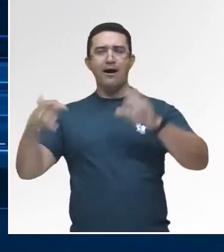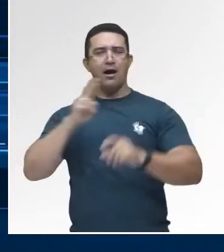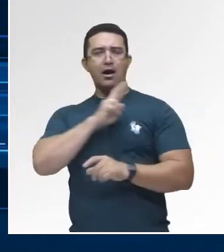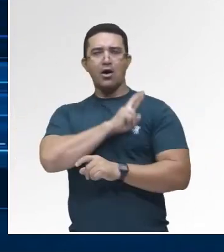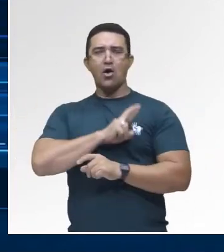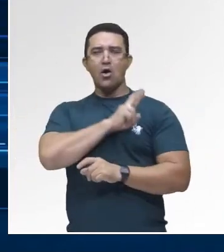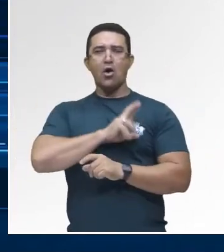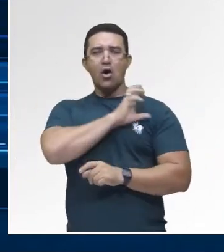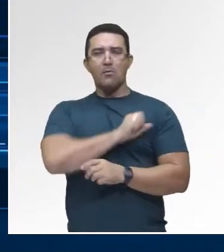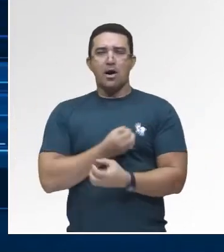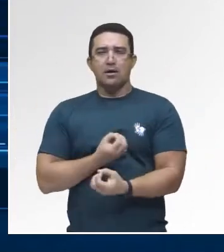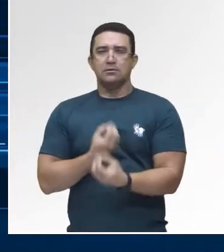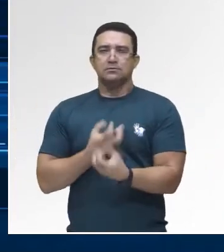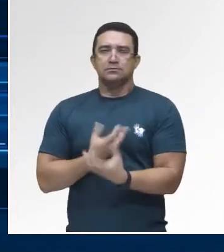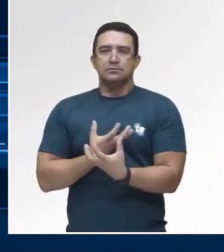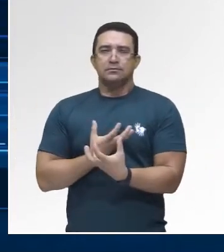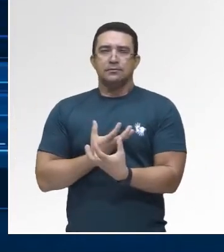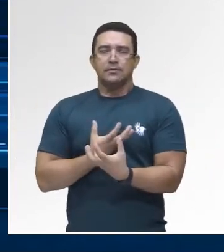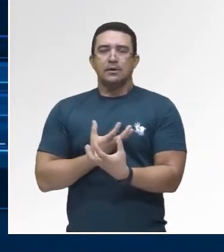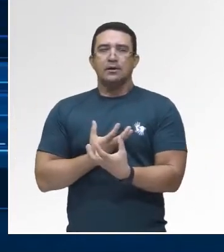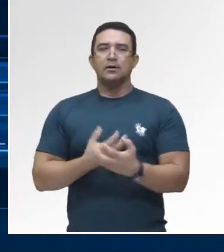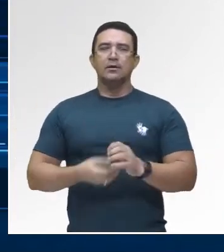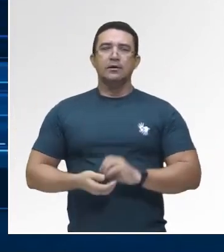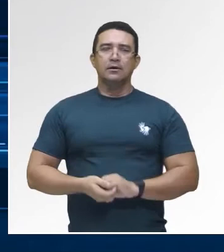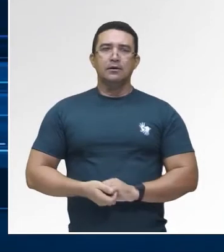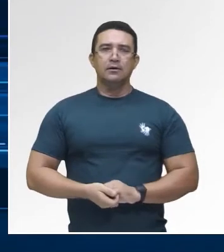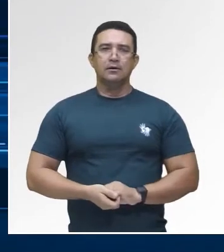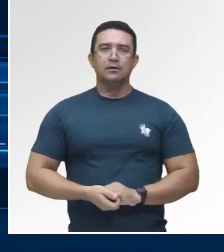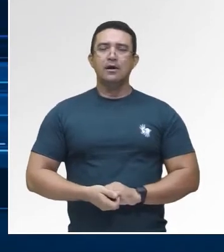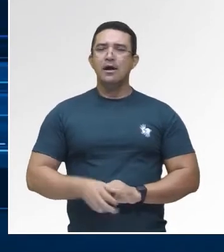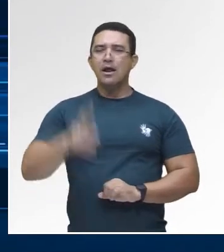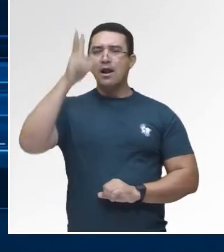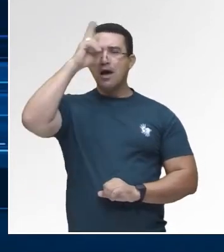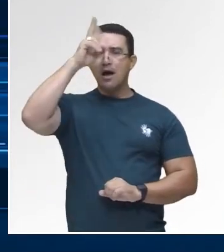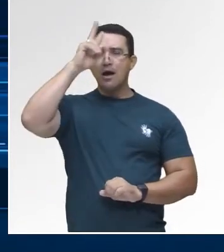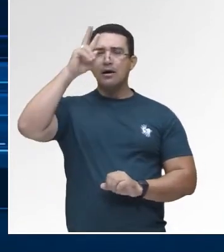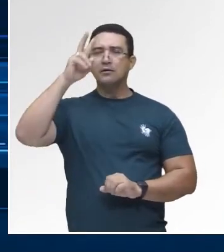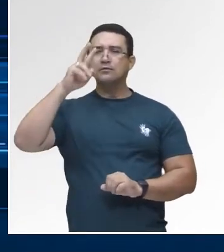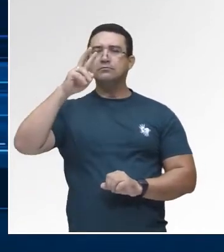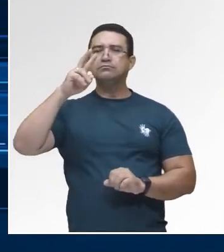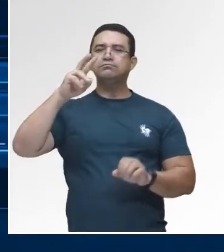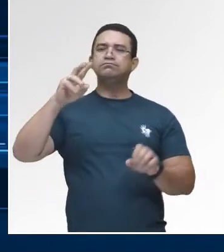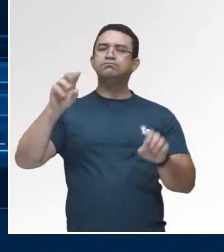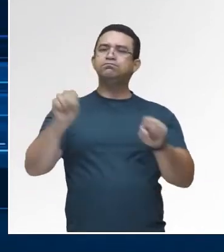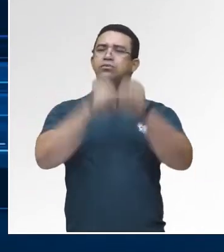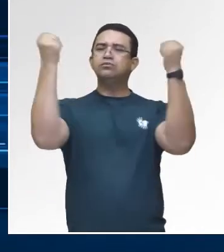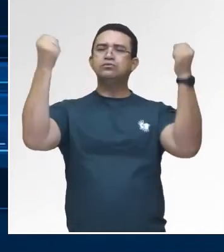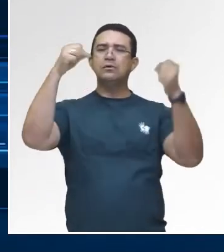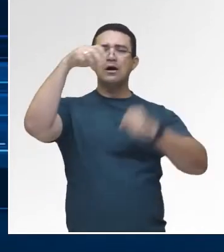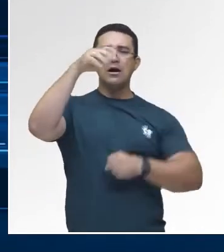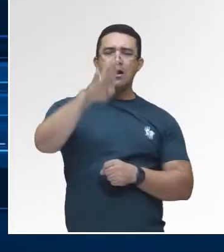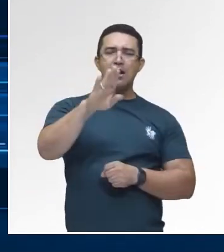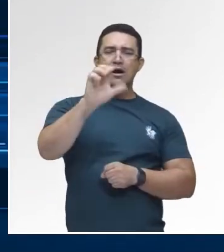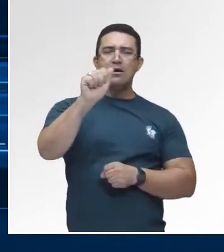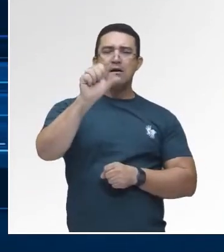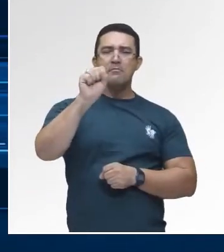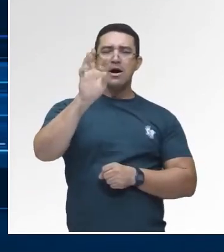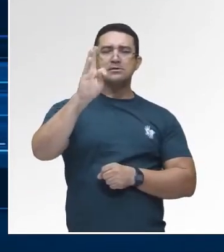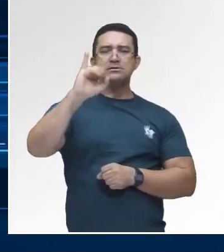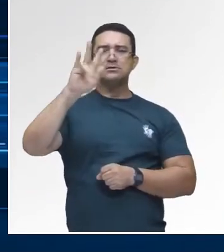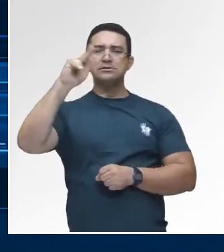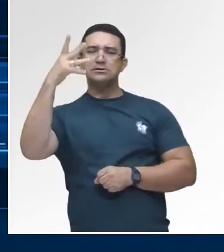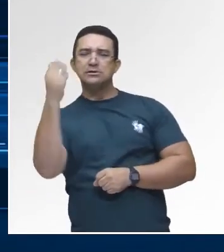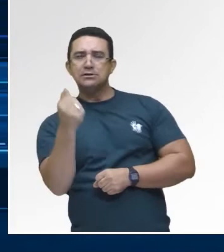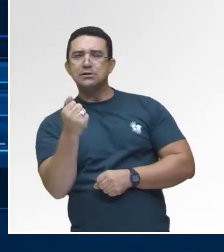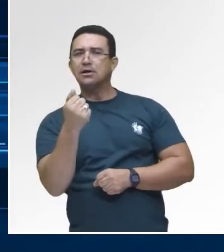essa poesia romântica. Lembrem, queda da Bastilha, queda do absolutismo, liberalismo,